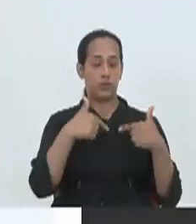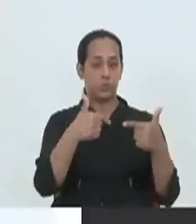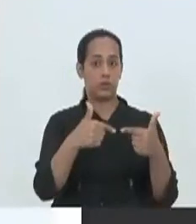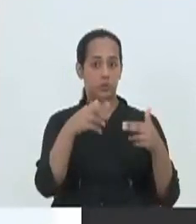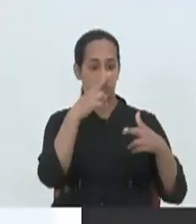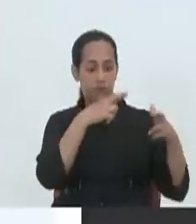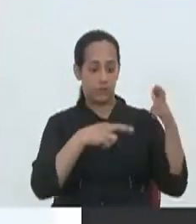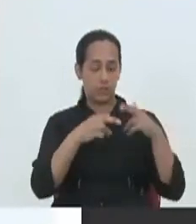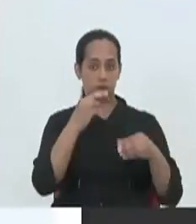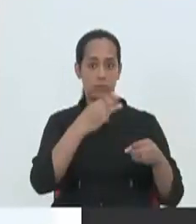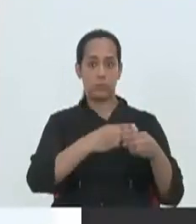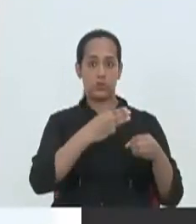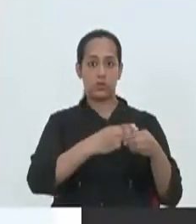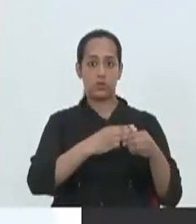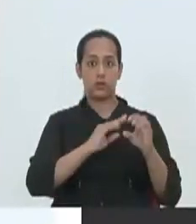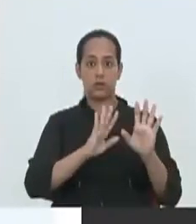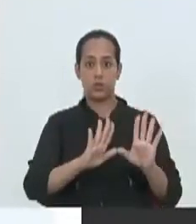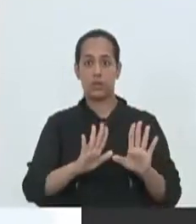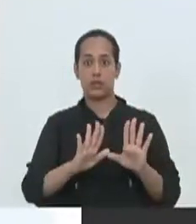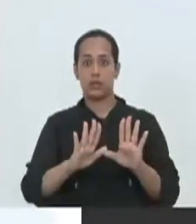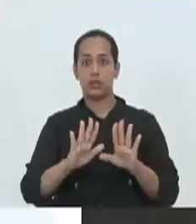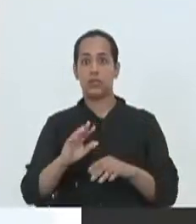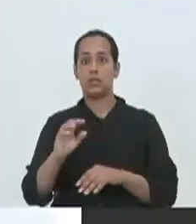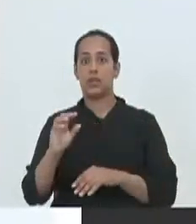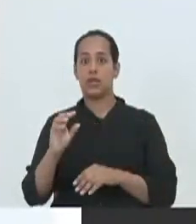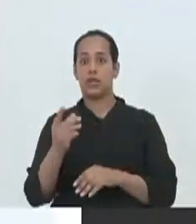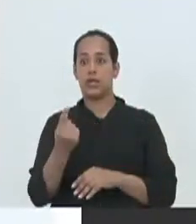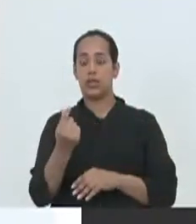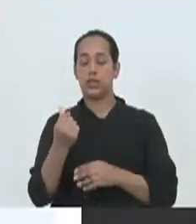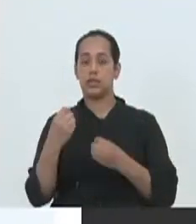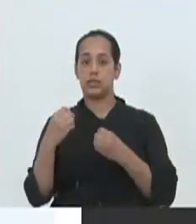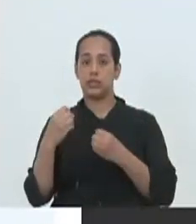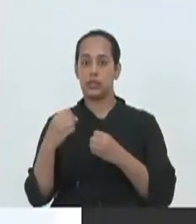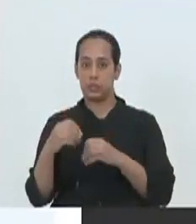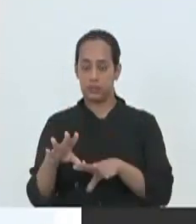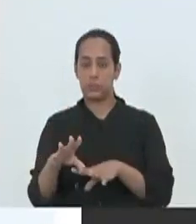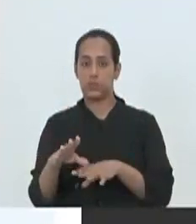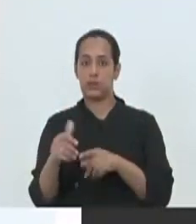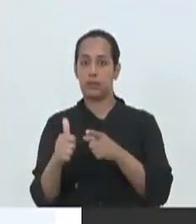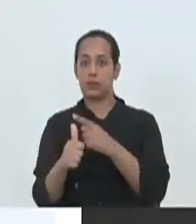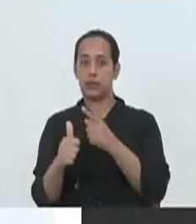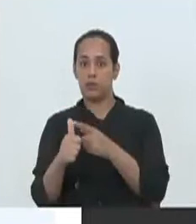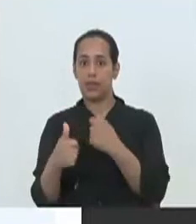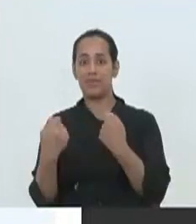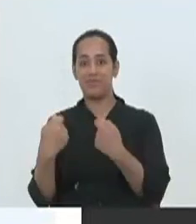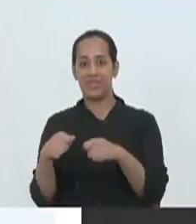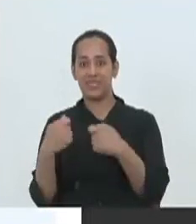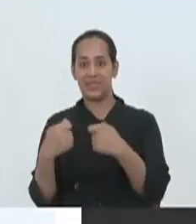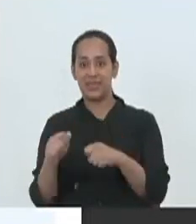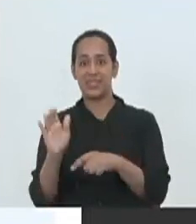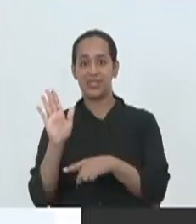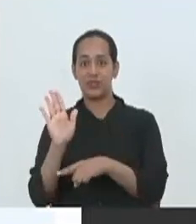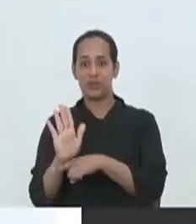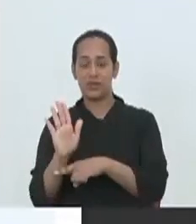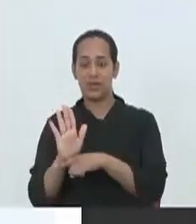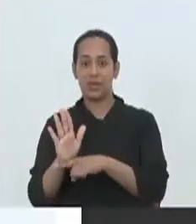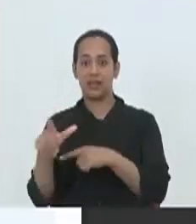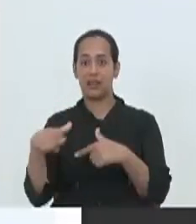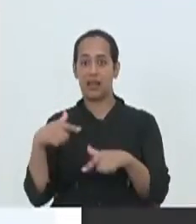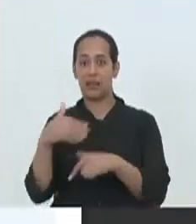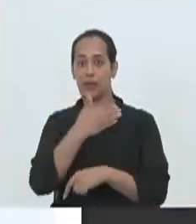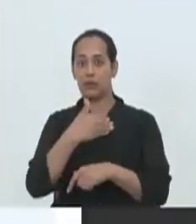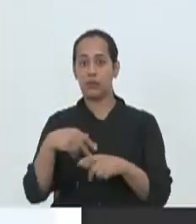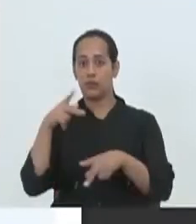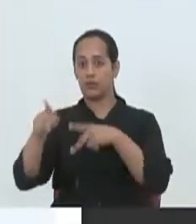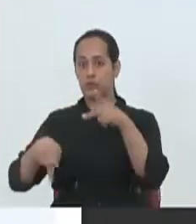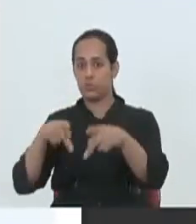primárias são aquelas necessárias para prover os serviços públicos a sociedade ou seja elas deixam